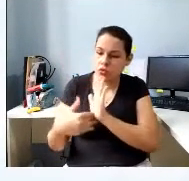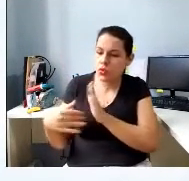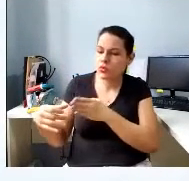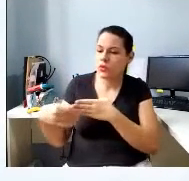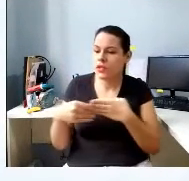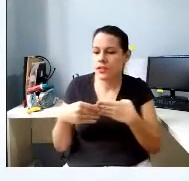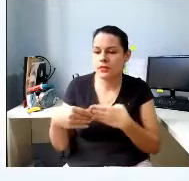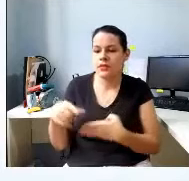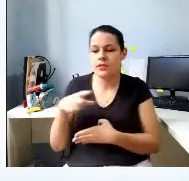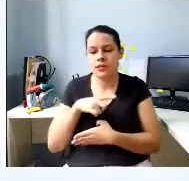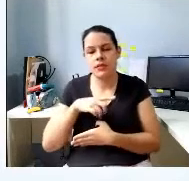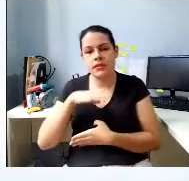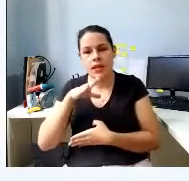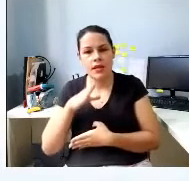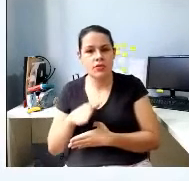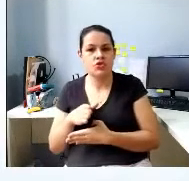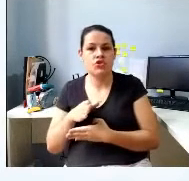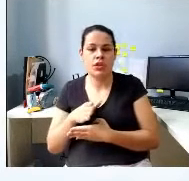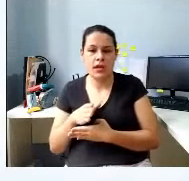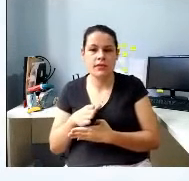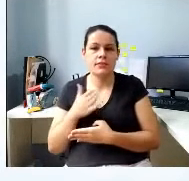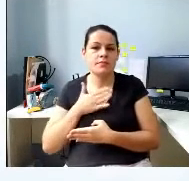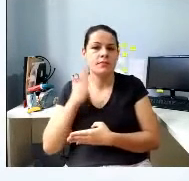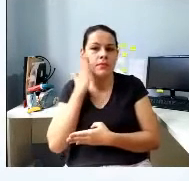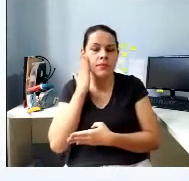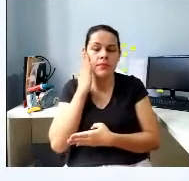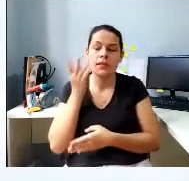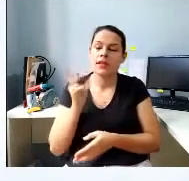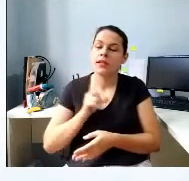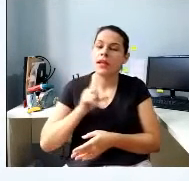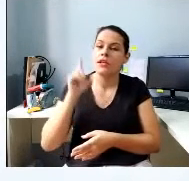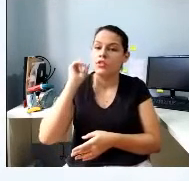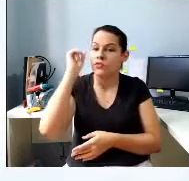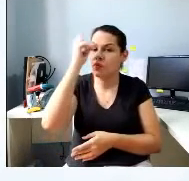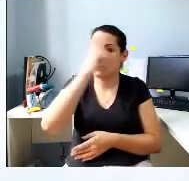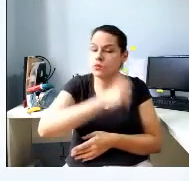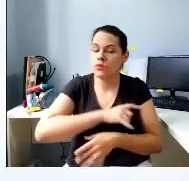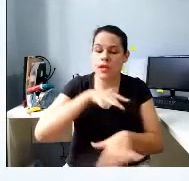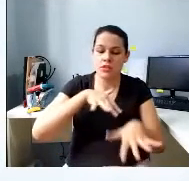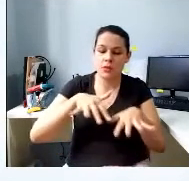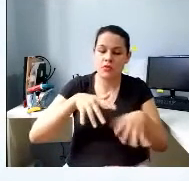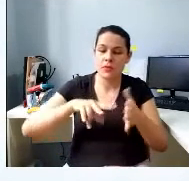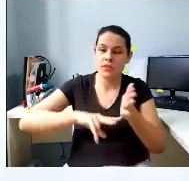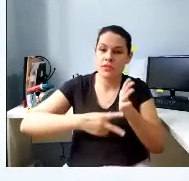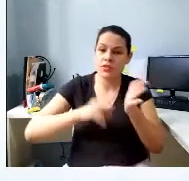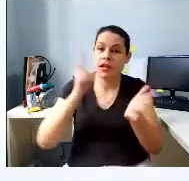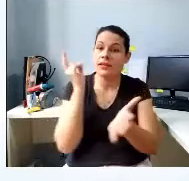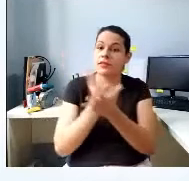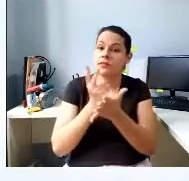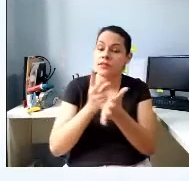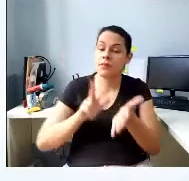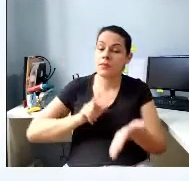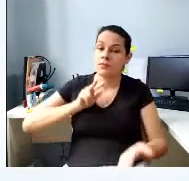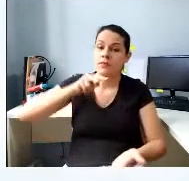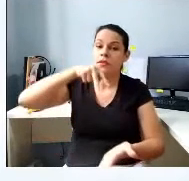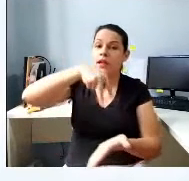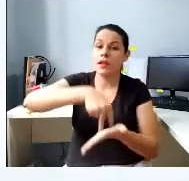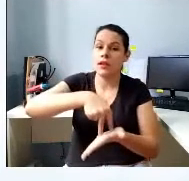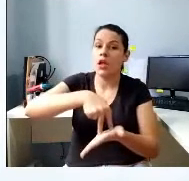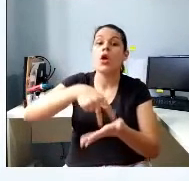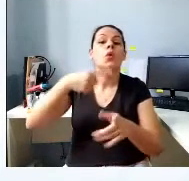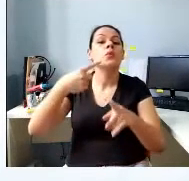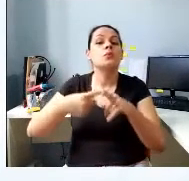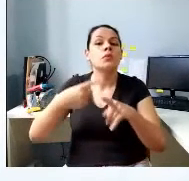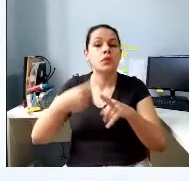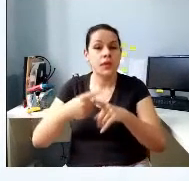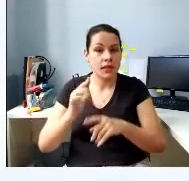orientações a partir das dificuldades, que o movimento sindical se exerça, porque a situação